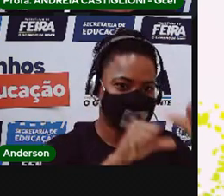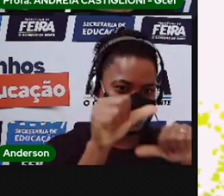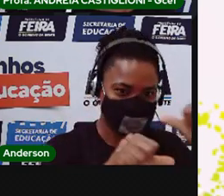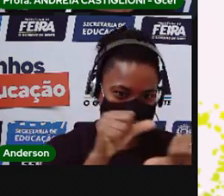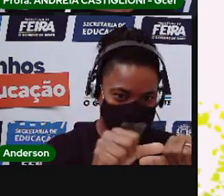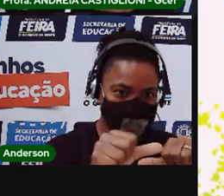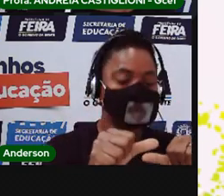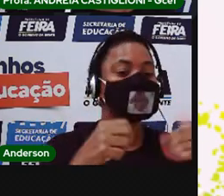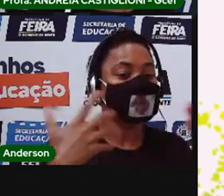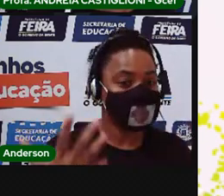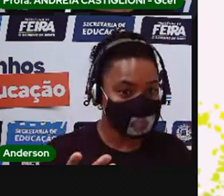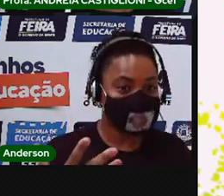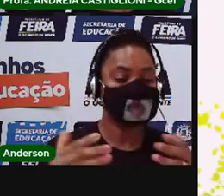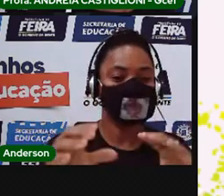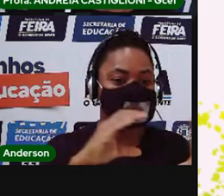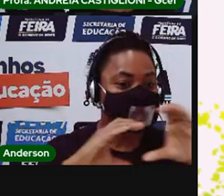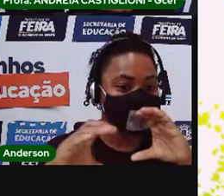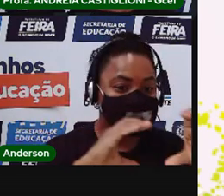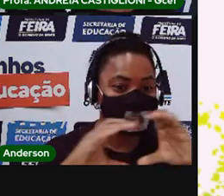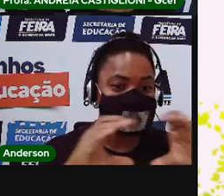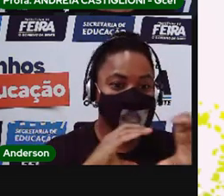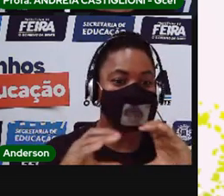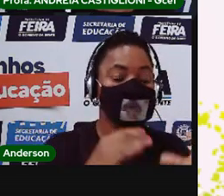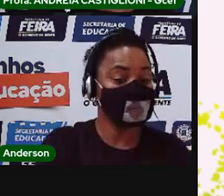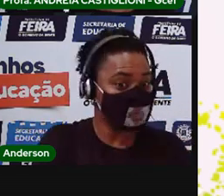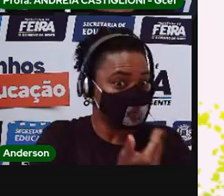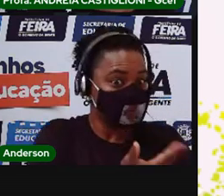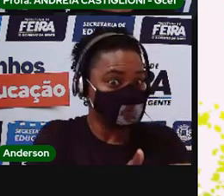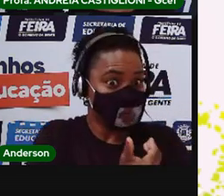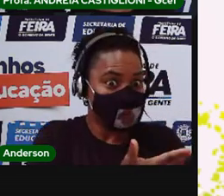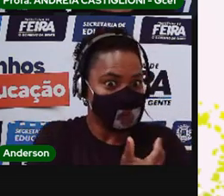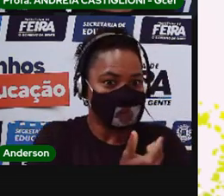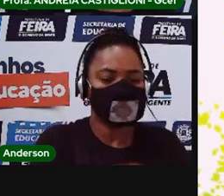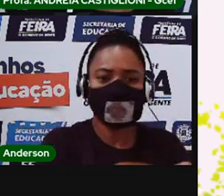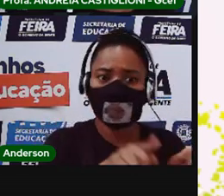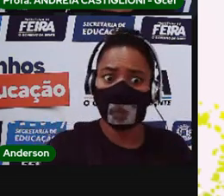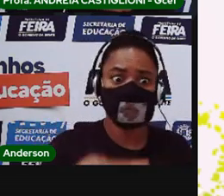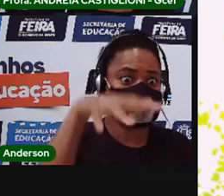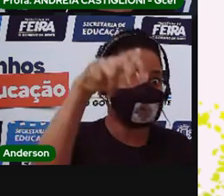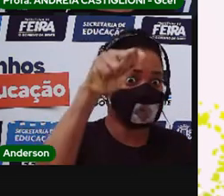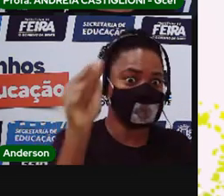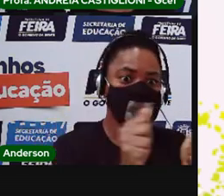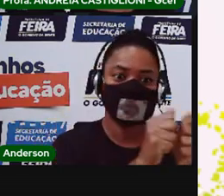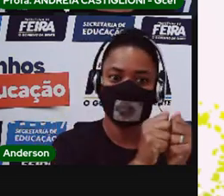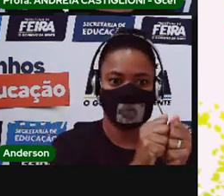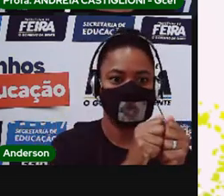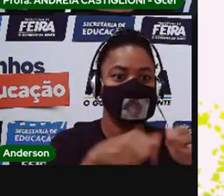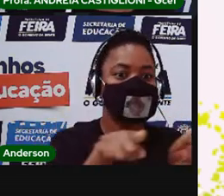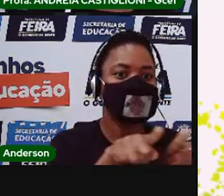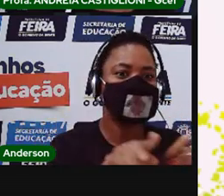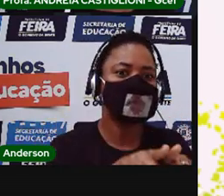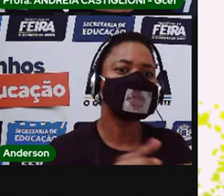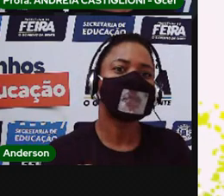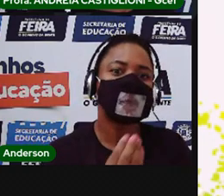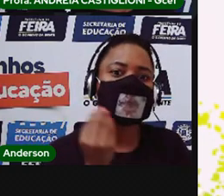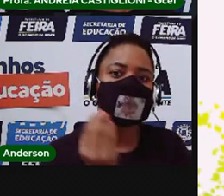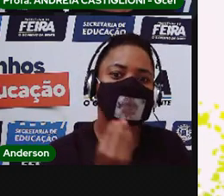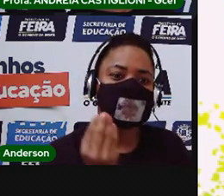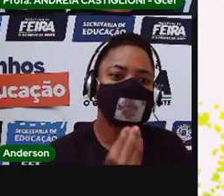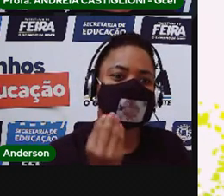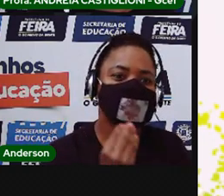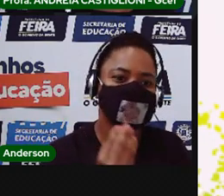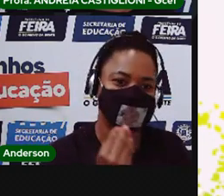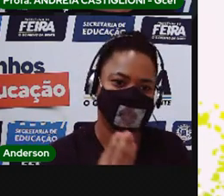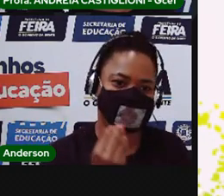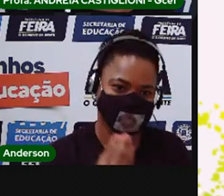diálogo franco entre jovens e adultos e da promoção de oportunidades para a expressão criativa e responsável